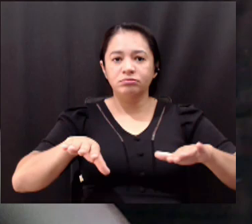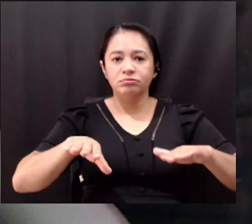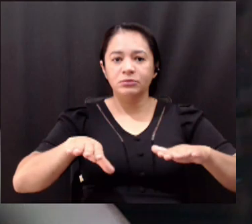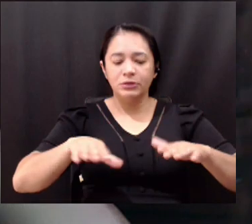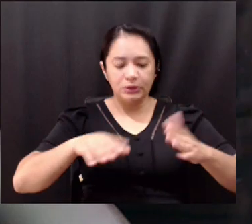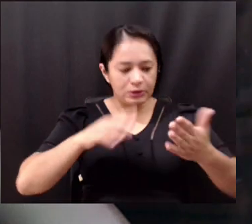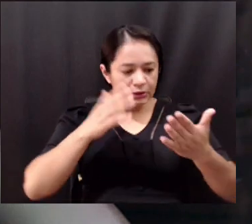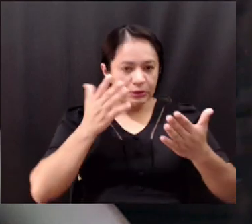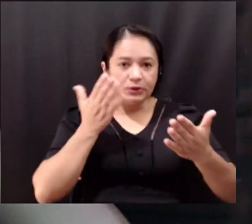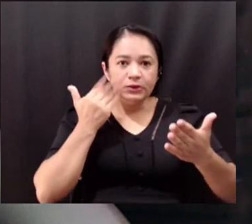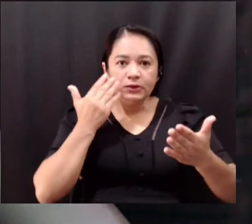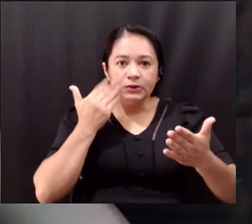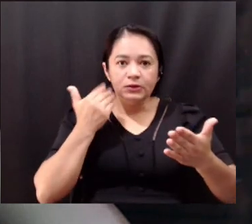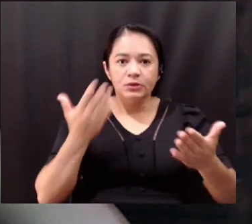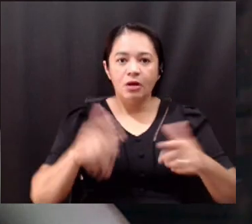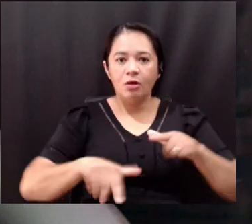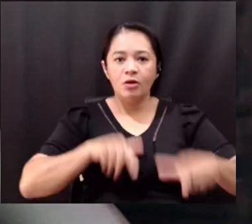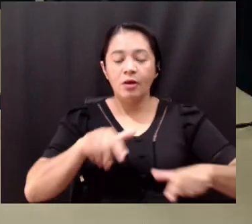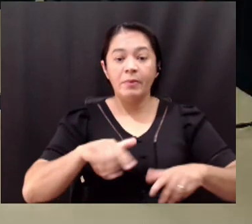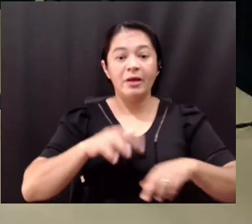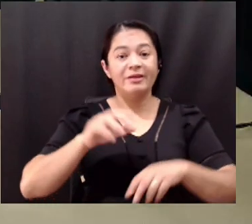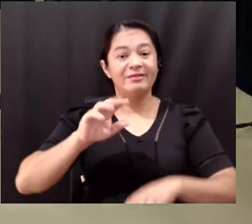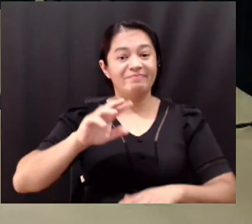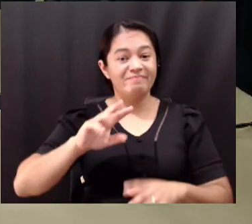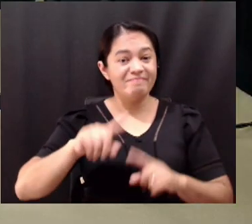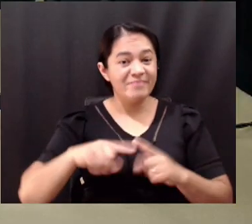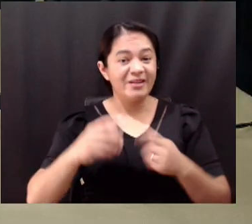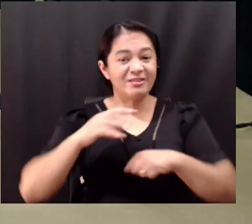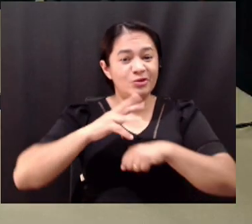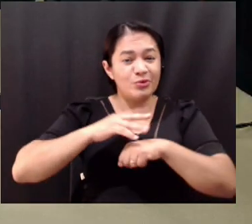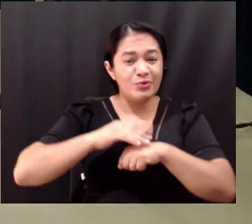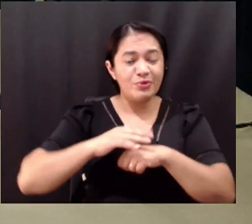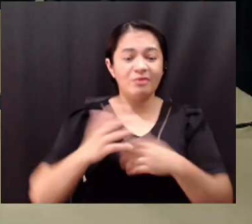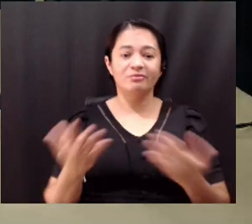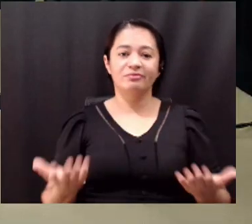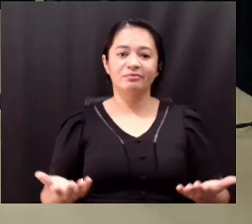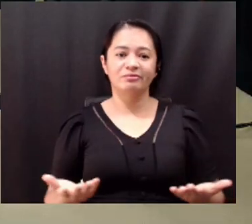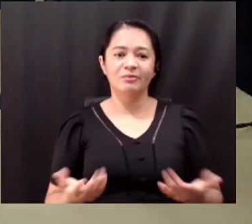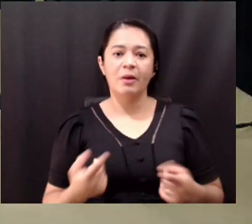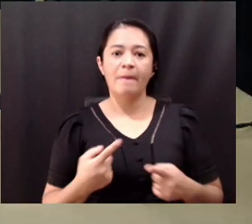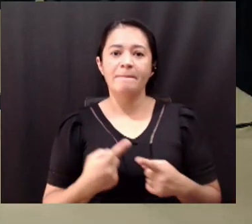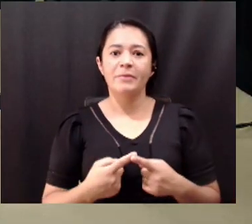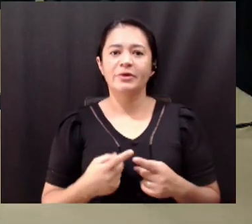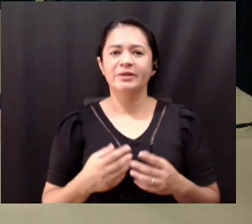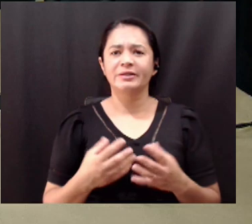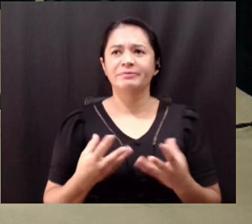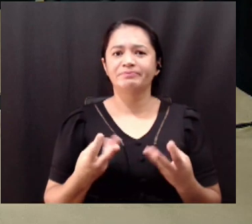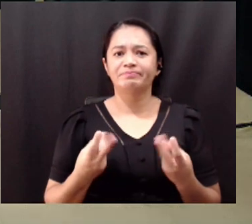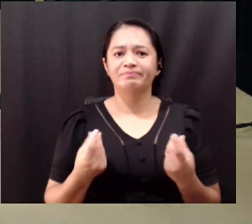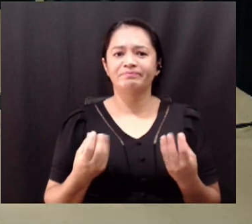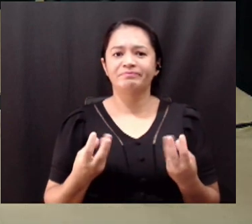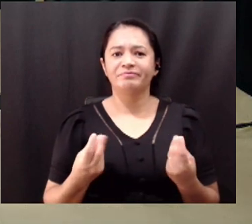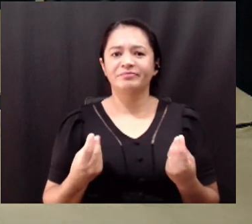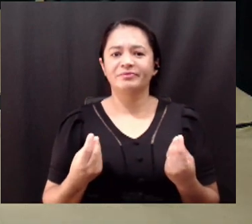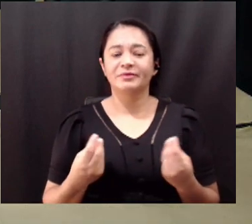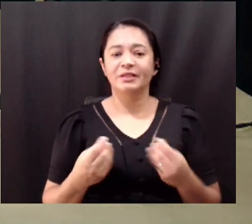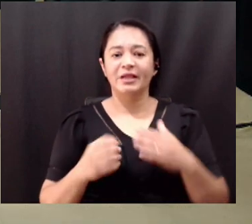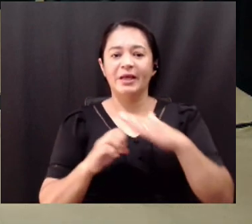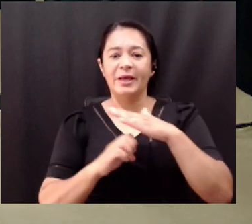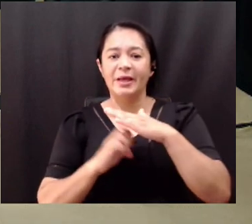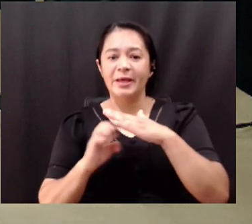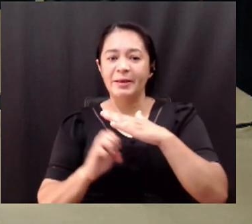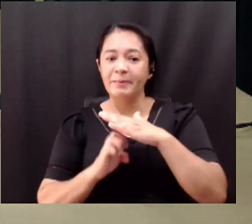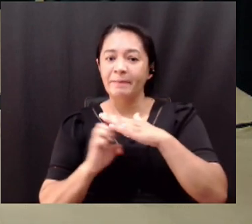de adoecedor, isso também traz aí, uma situação bem delicada para a empresa, Sem né, dúvida.